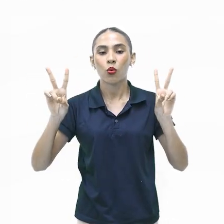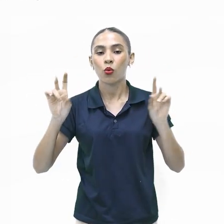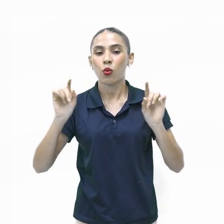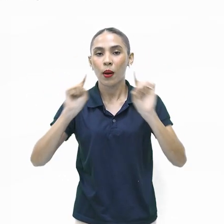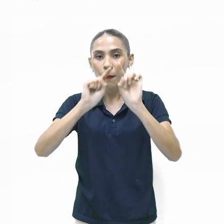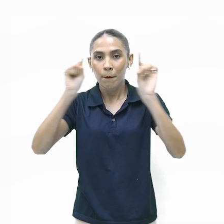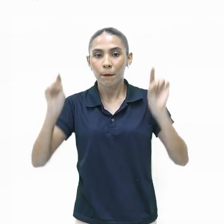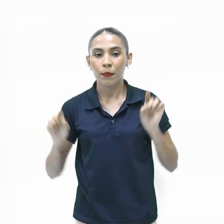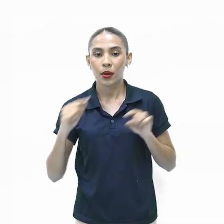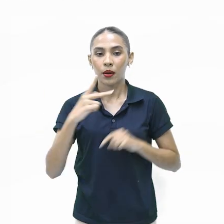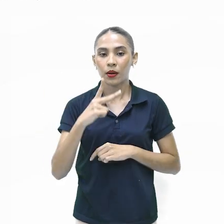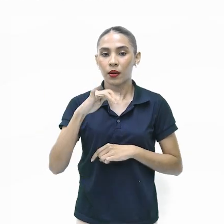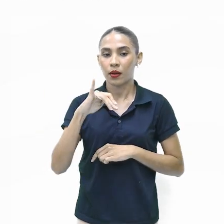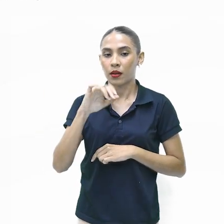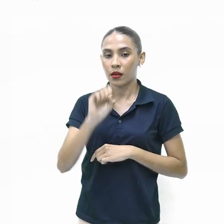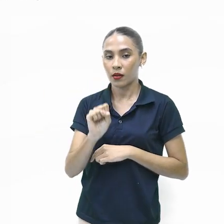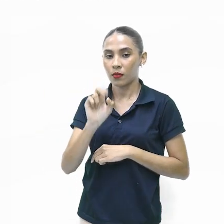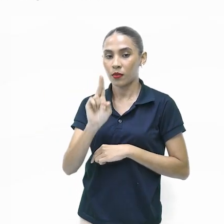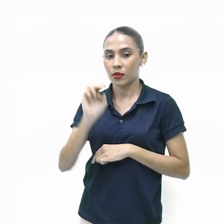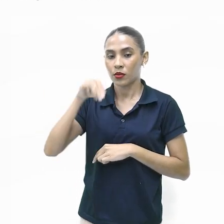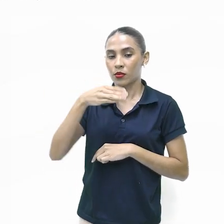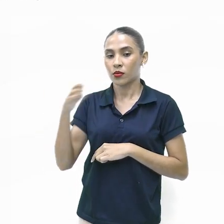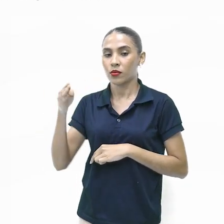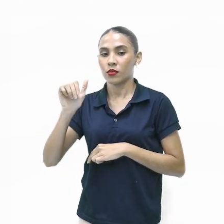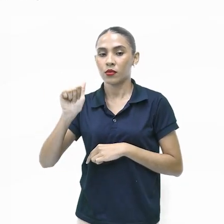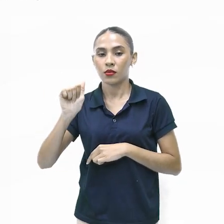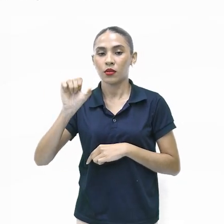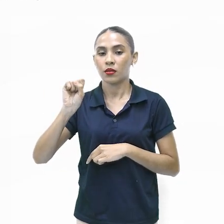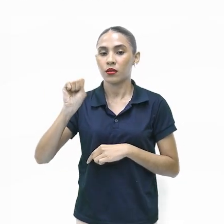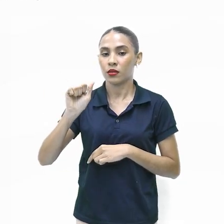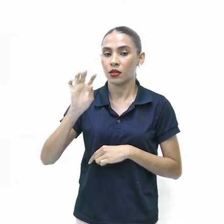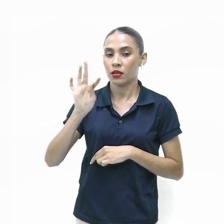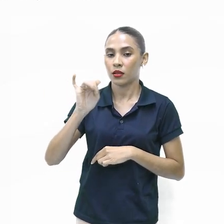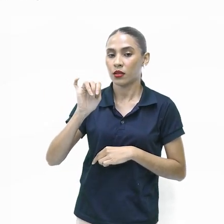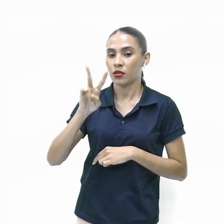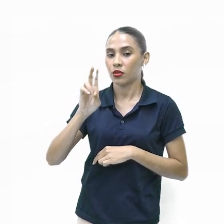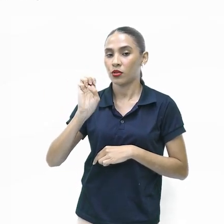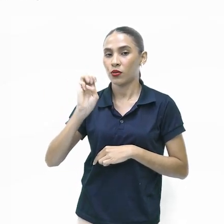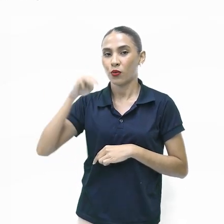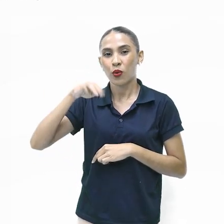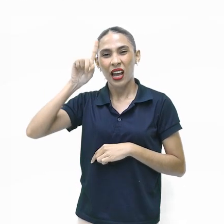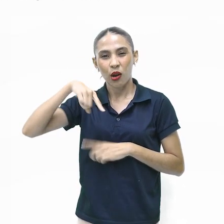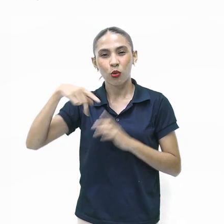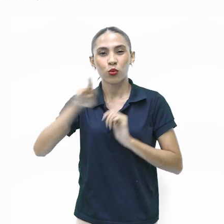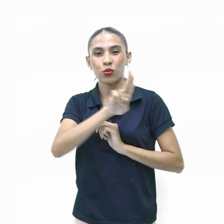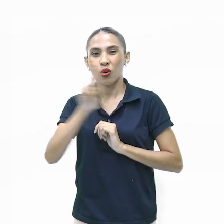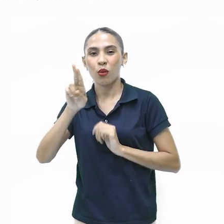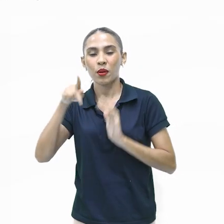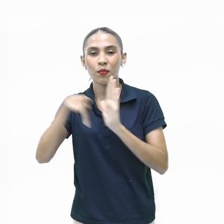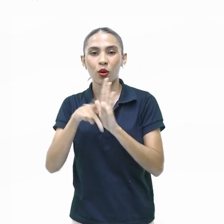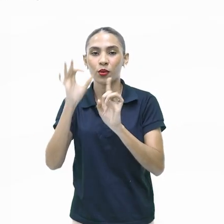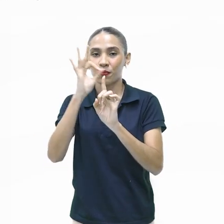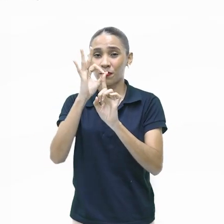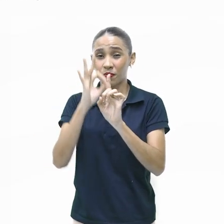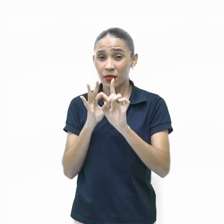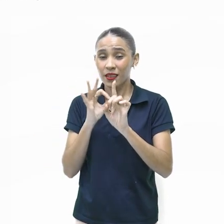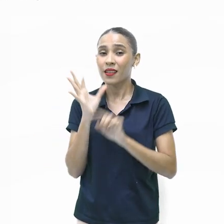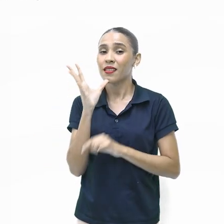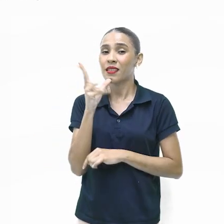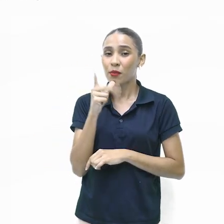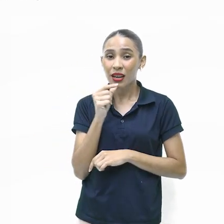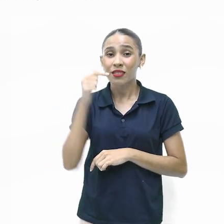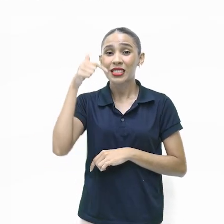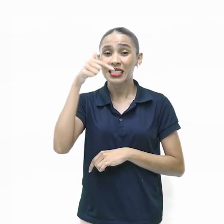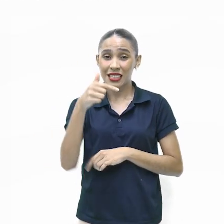entre parênteses, Picius sativum, é o nome dessa espécie, tá? Os quais demoraram cerca de 7